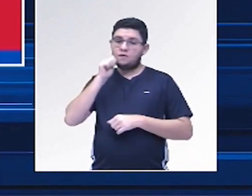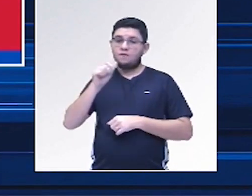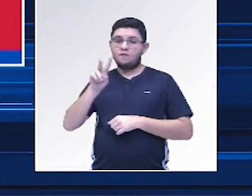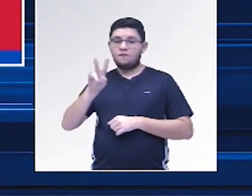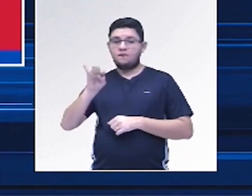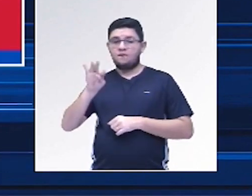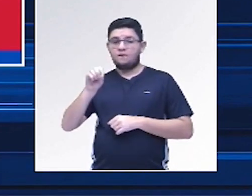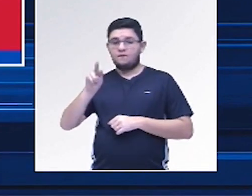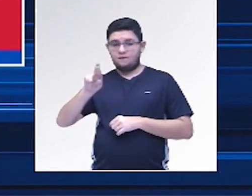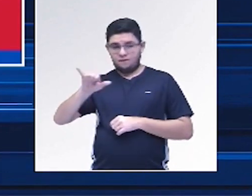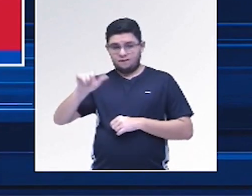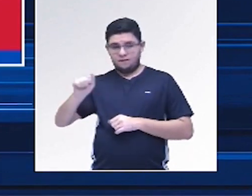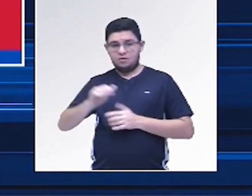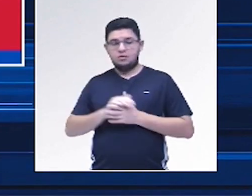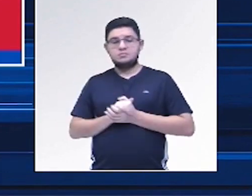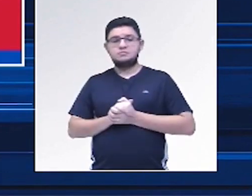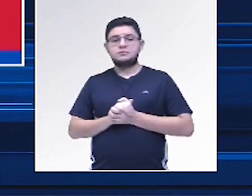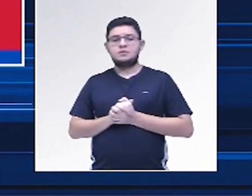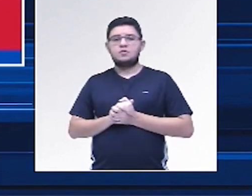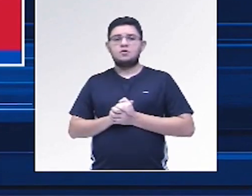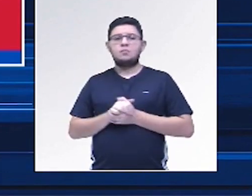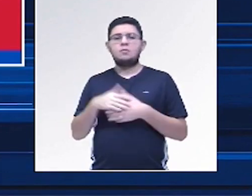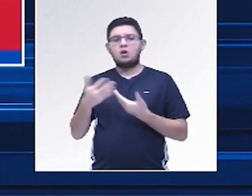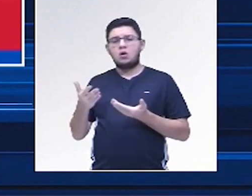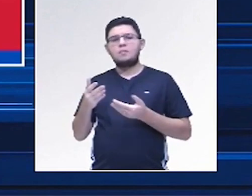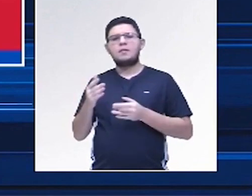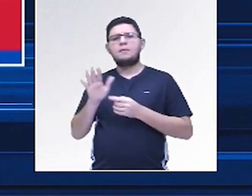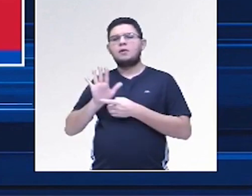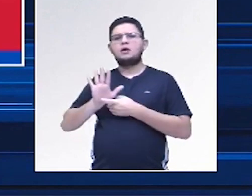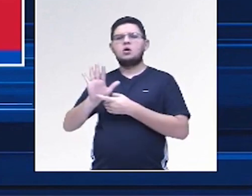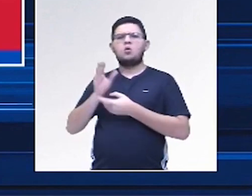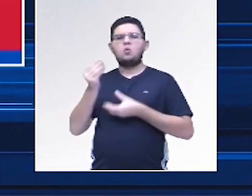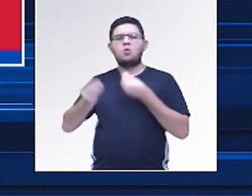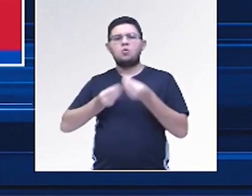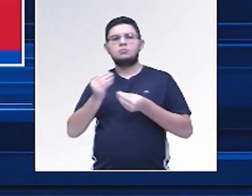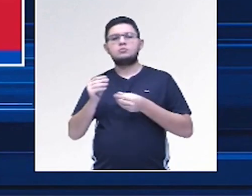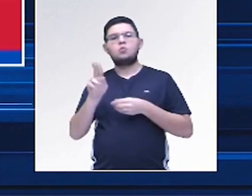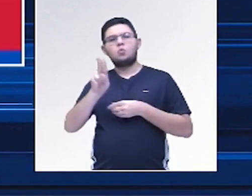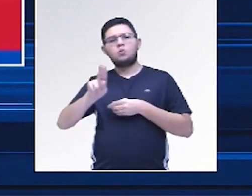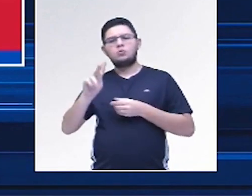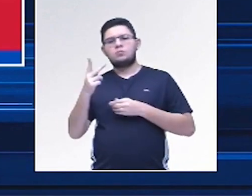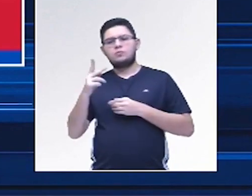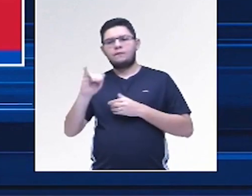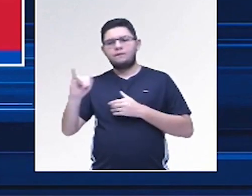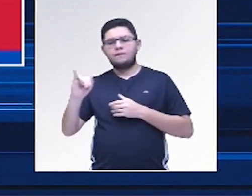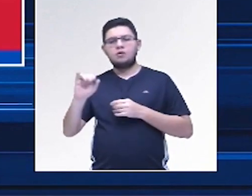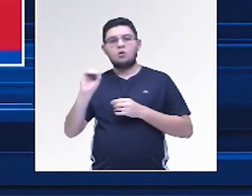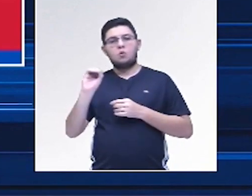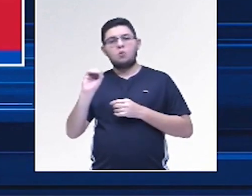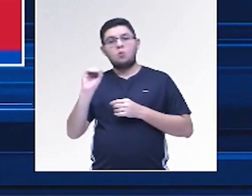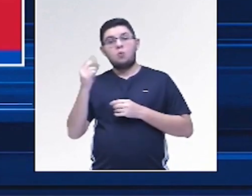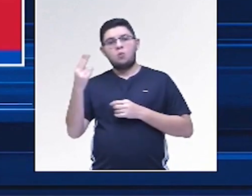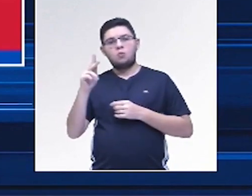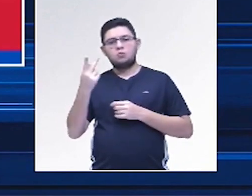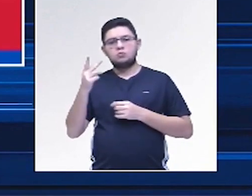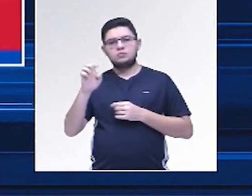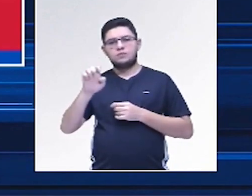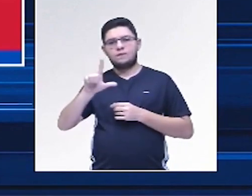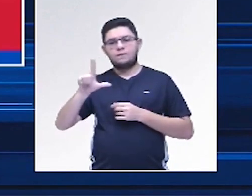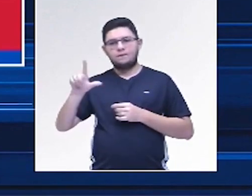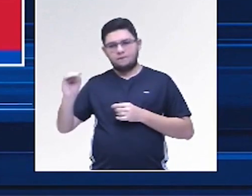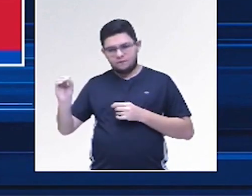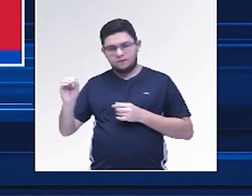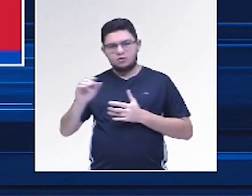quiser se apresentar para uma pessoa, pode usar o hi, pode usar o hello, certo? Lembrando se você não conhece a pessoa, tudo bem? Né?